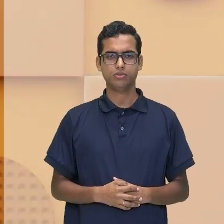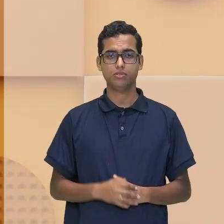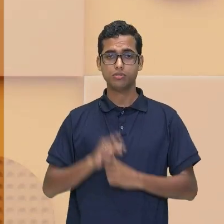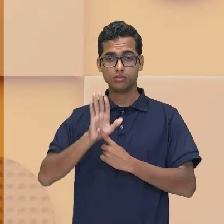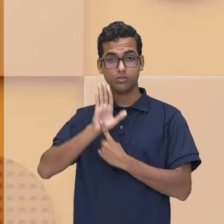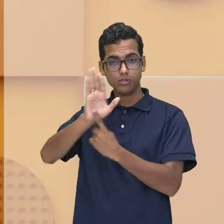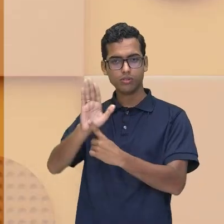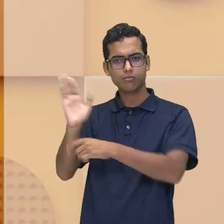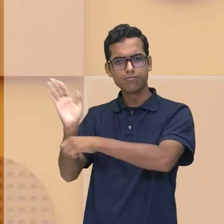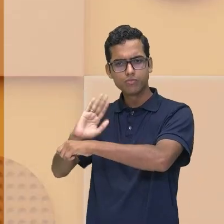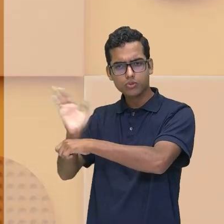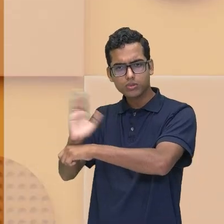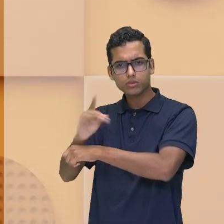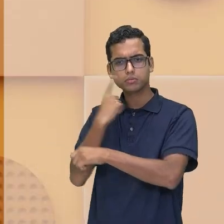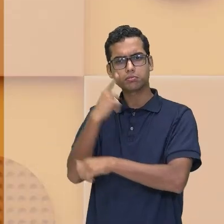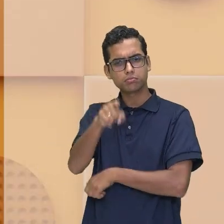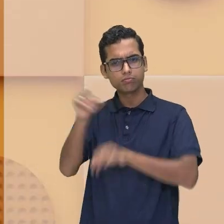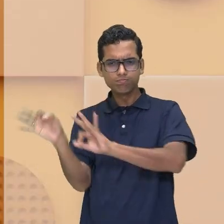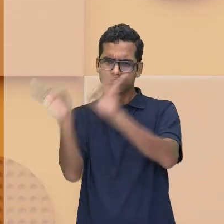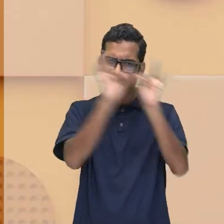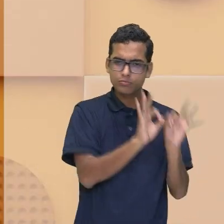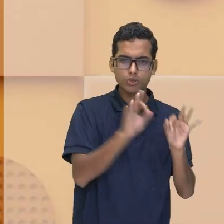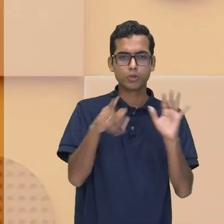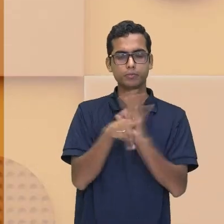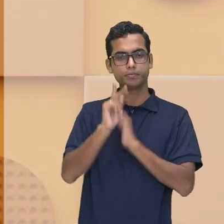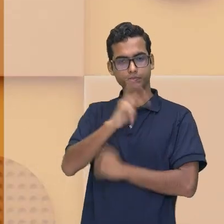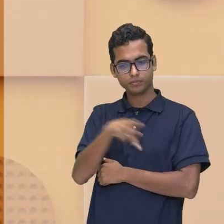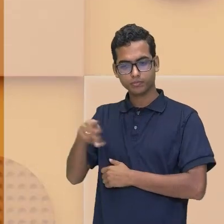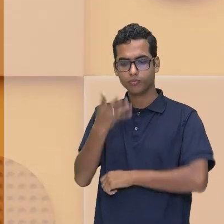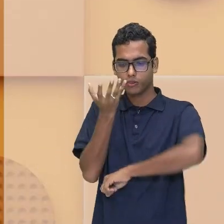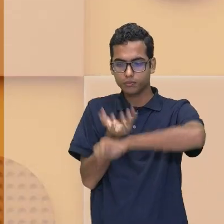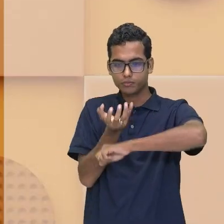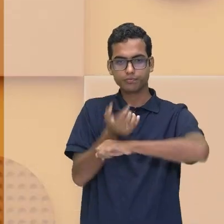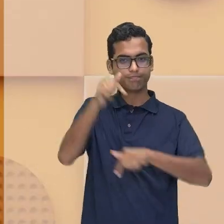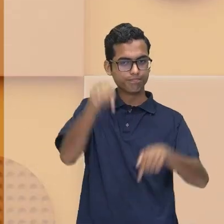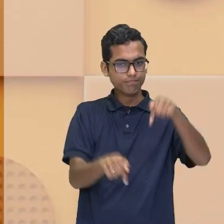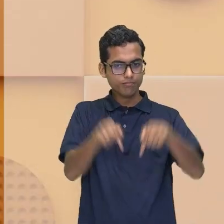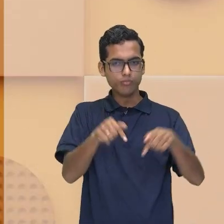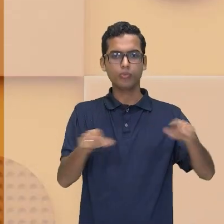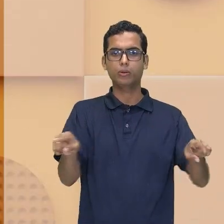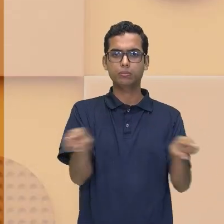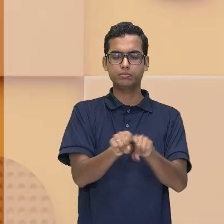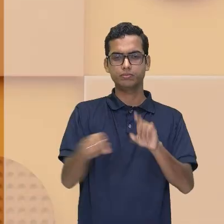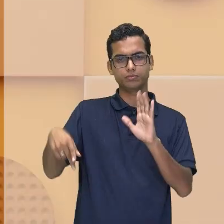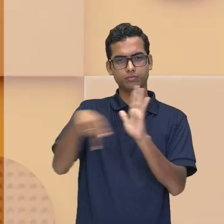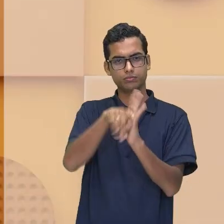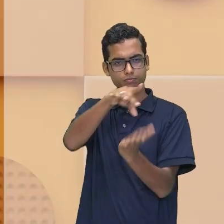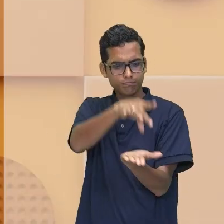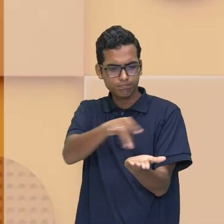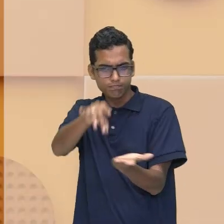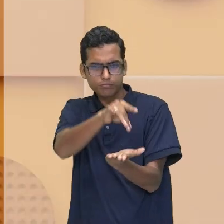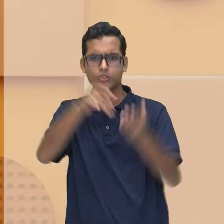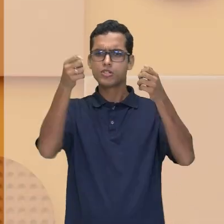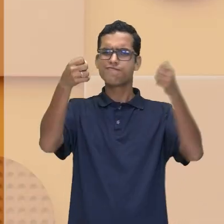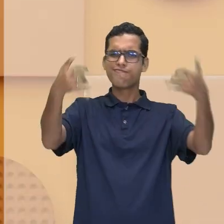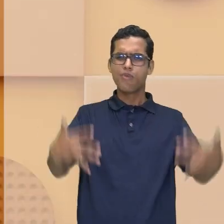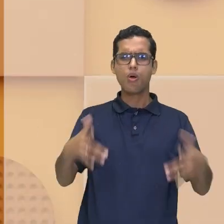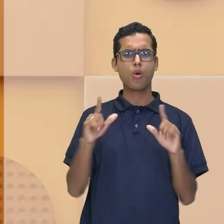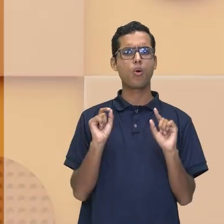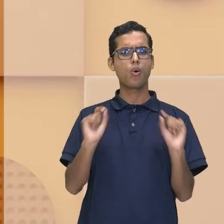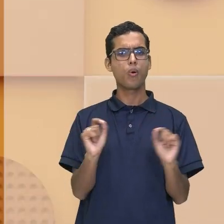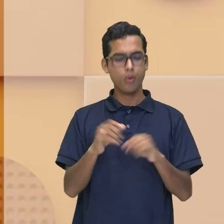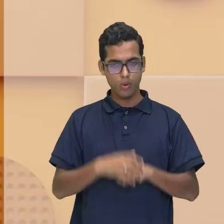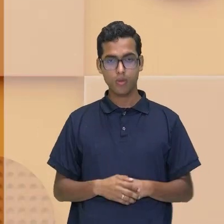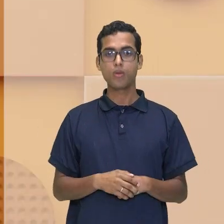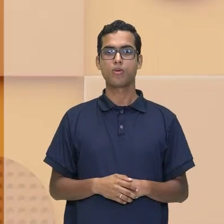um vídeo para vocês assistirem, né, com a professora de Química, aqui do Centro de Mídias, e ela vai explicar um pouco mais sobre